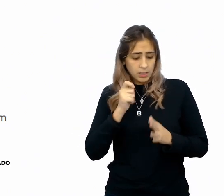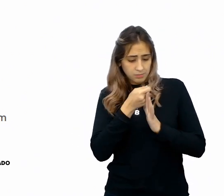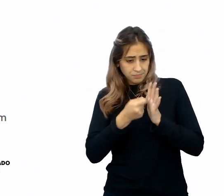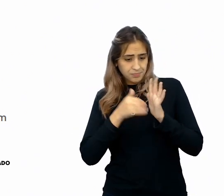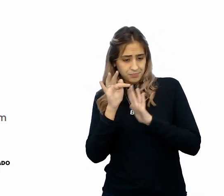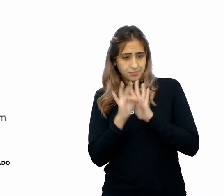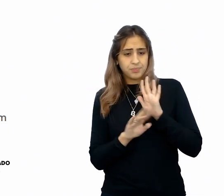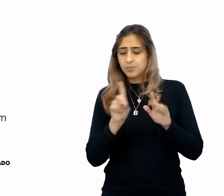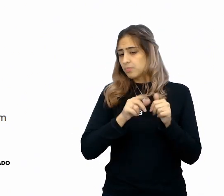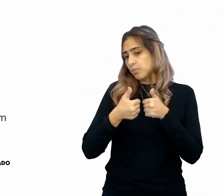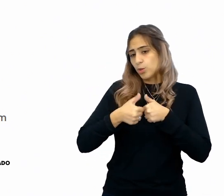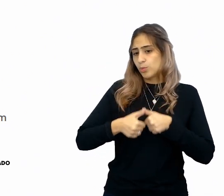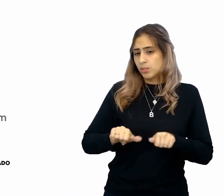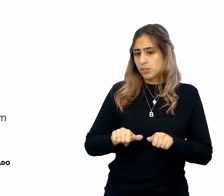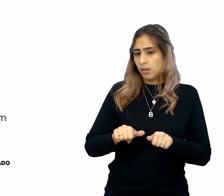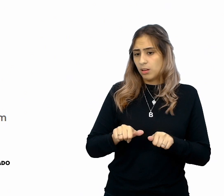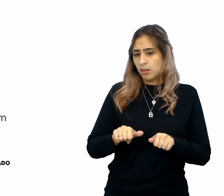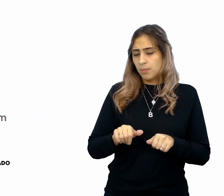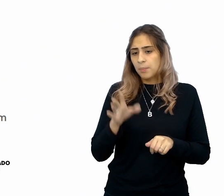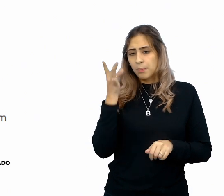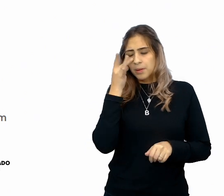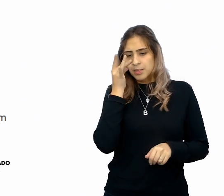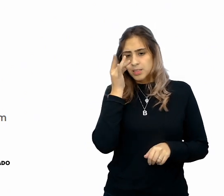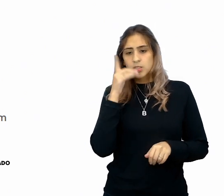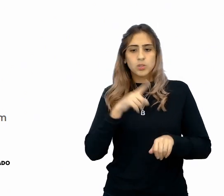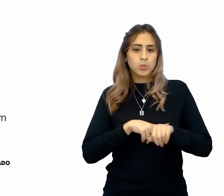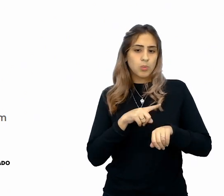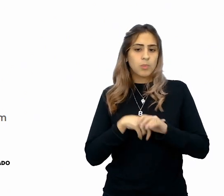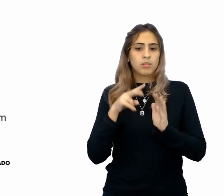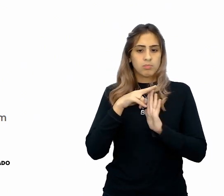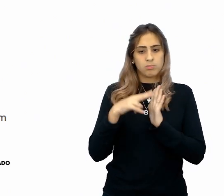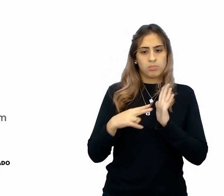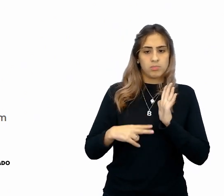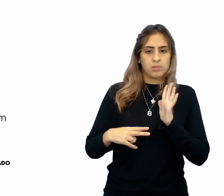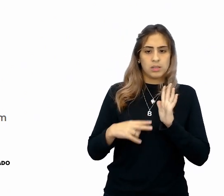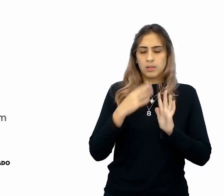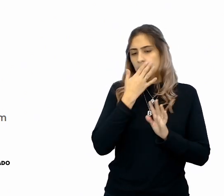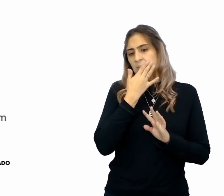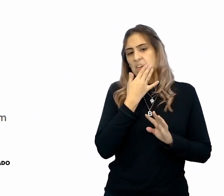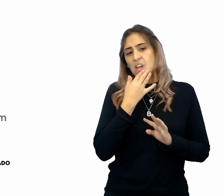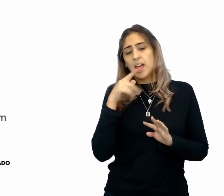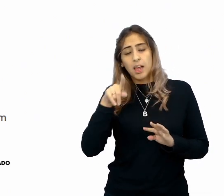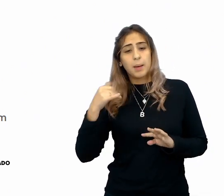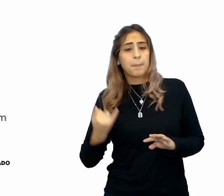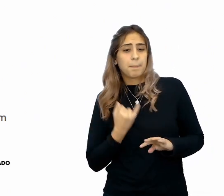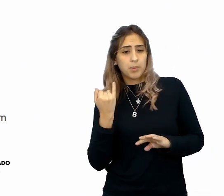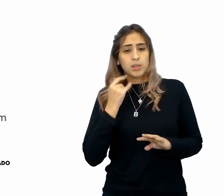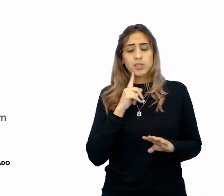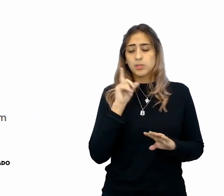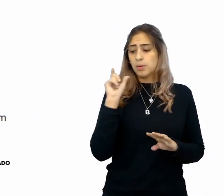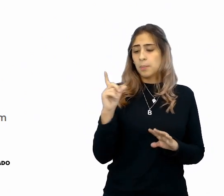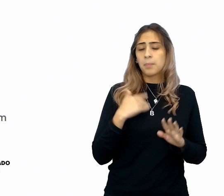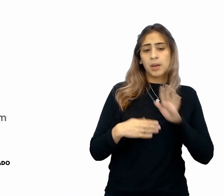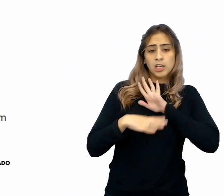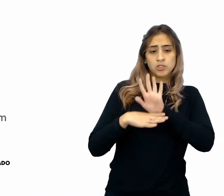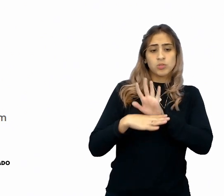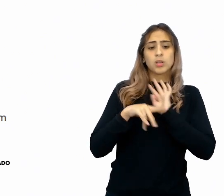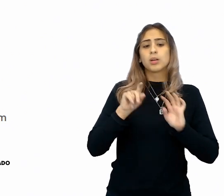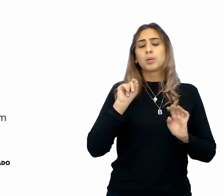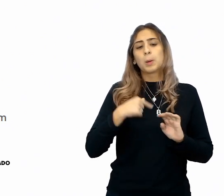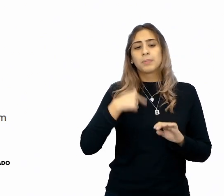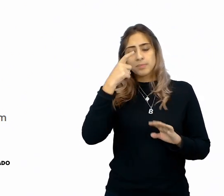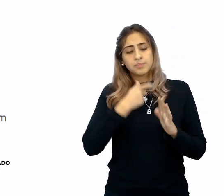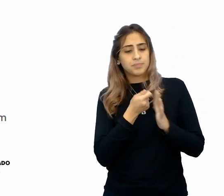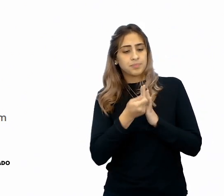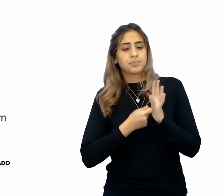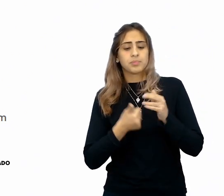texto não estará presente no momento da leitura. E é fundamental para julgar se o que foi